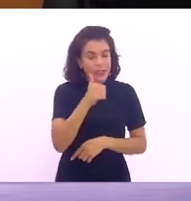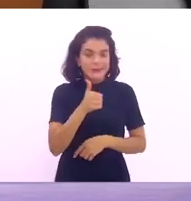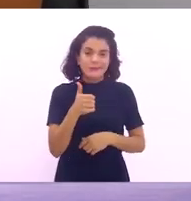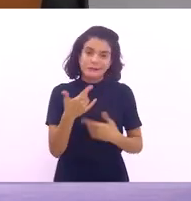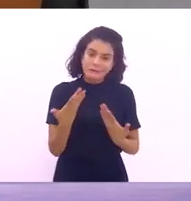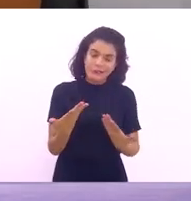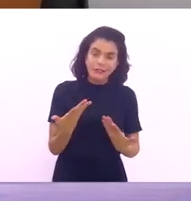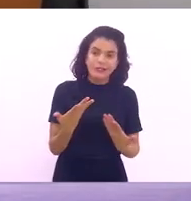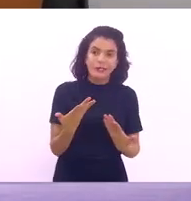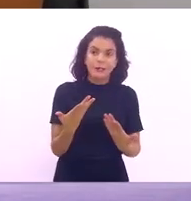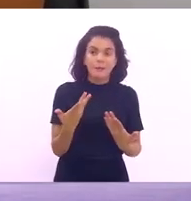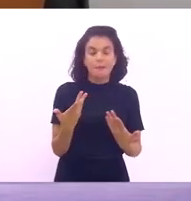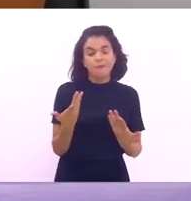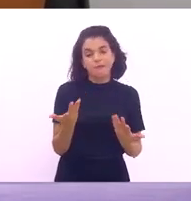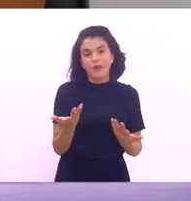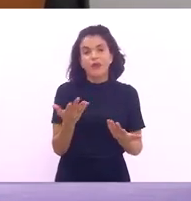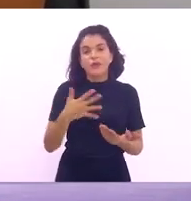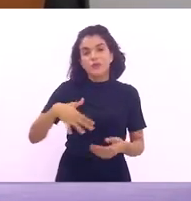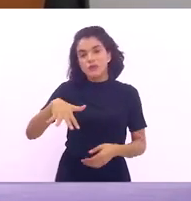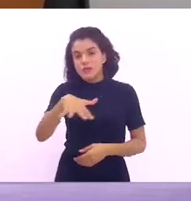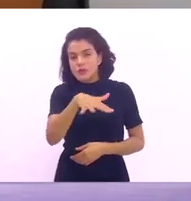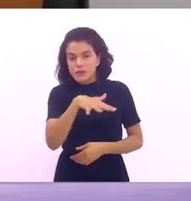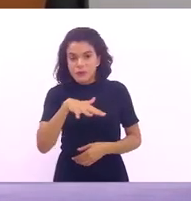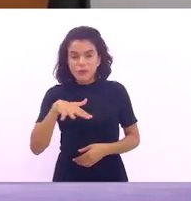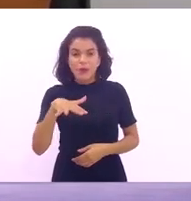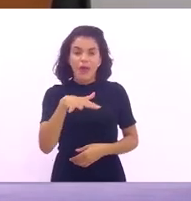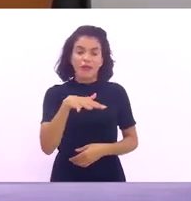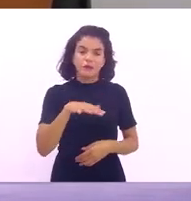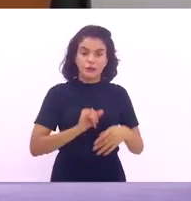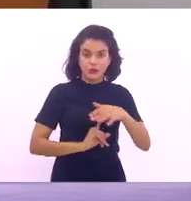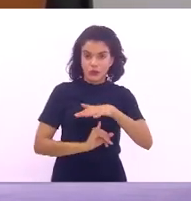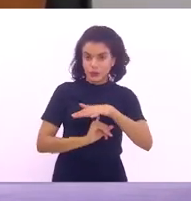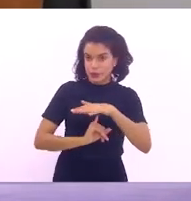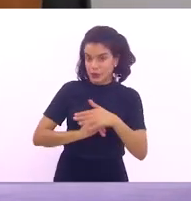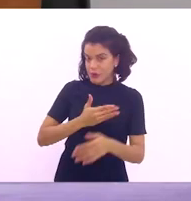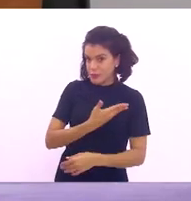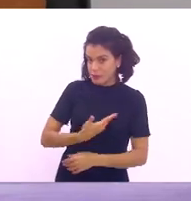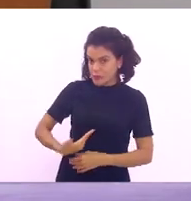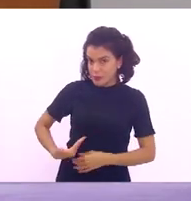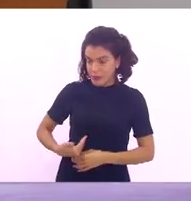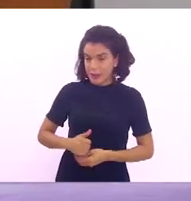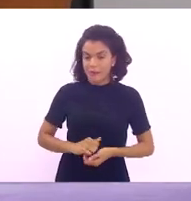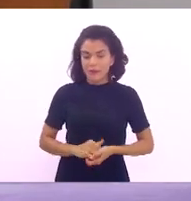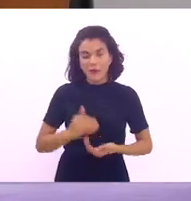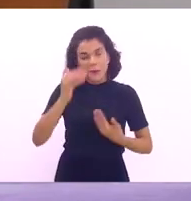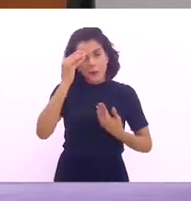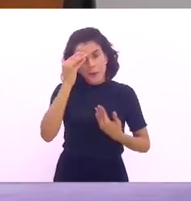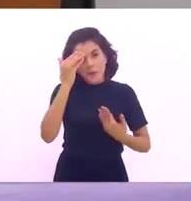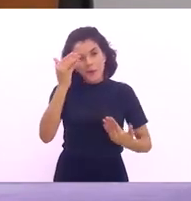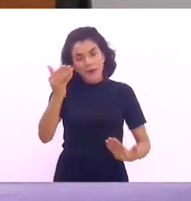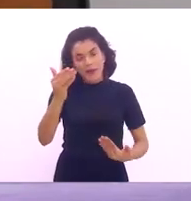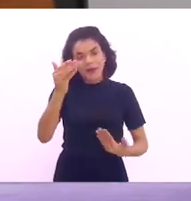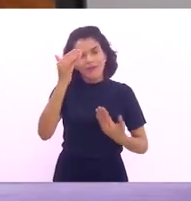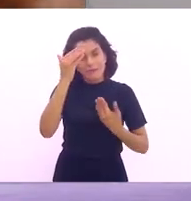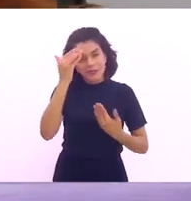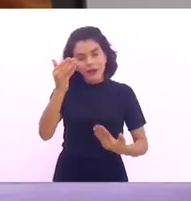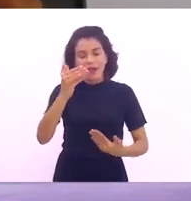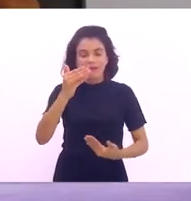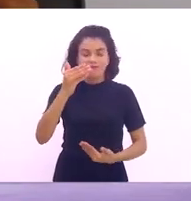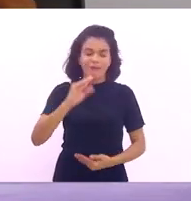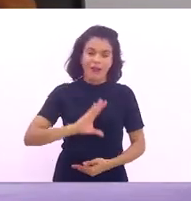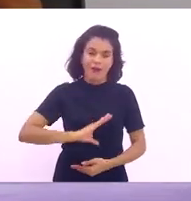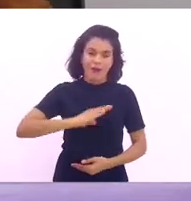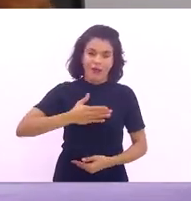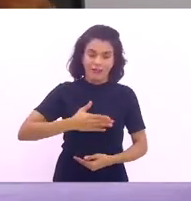né dentro desses espaços que são instituições públicas né então muito obrigada e agradeço a sua coragem